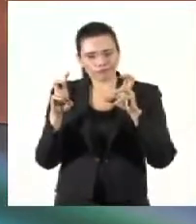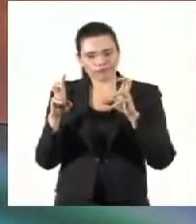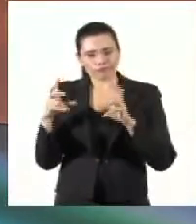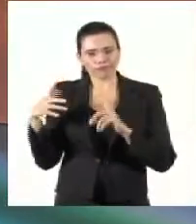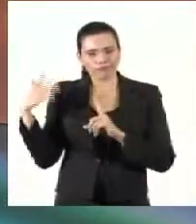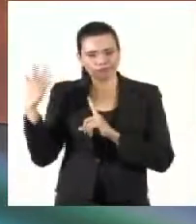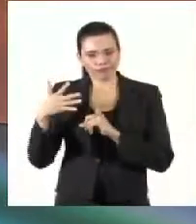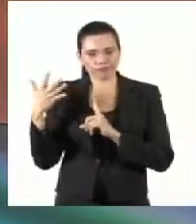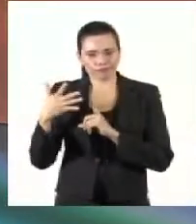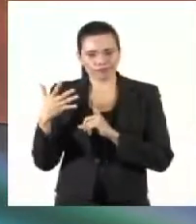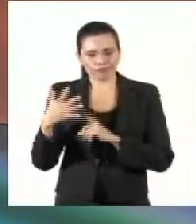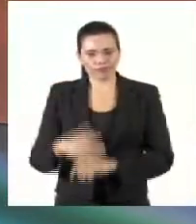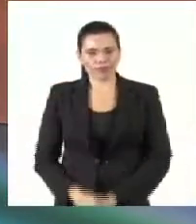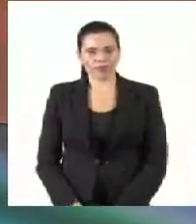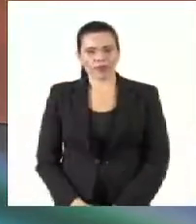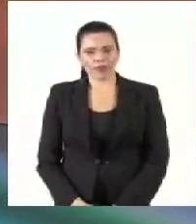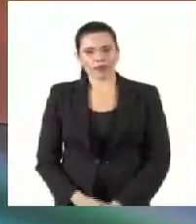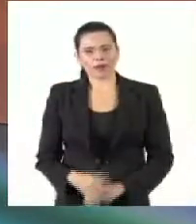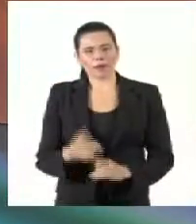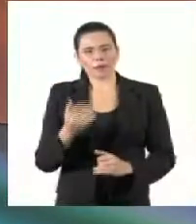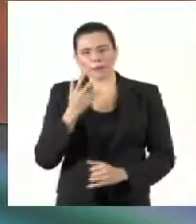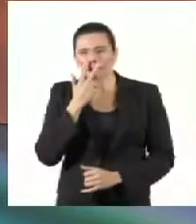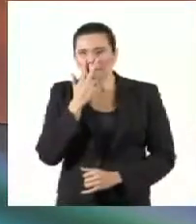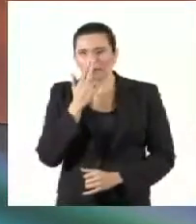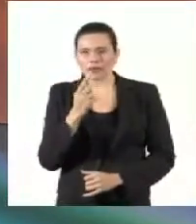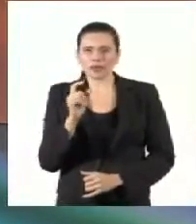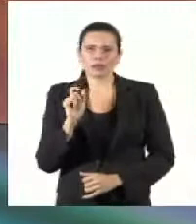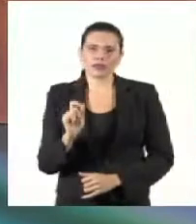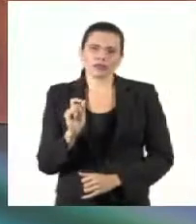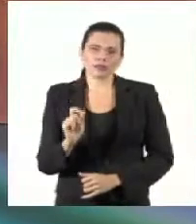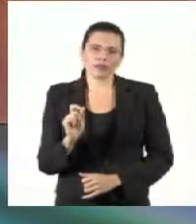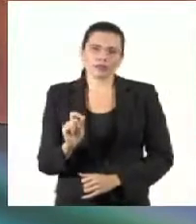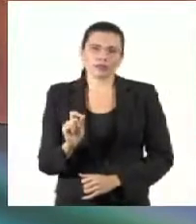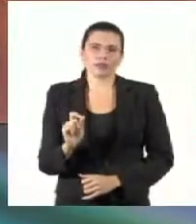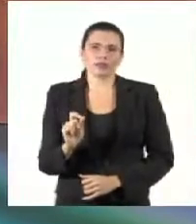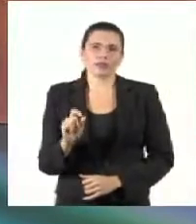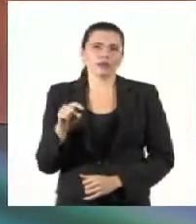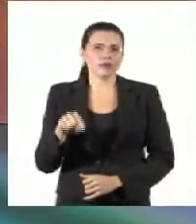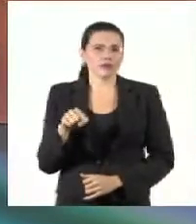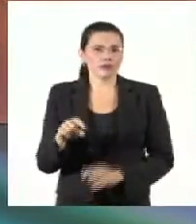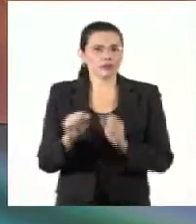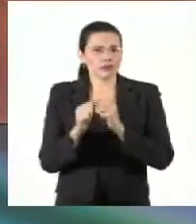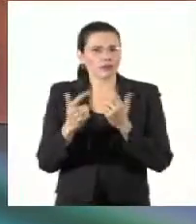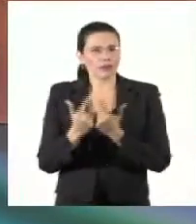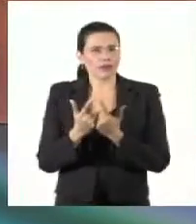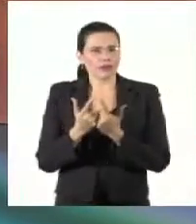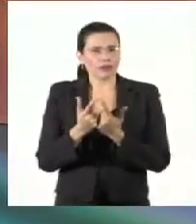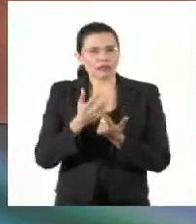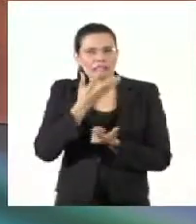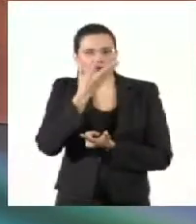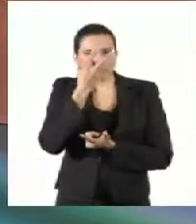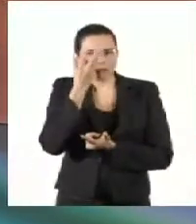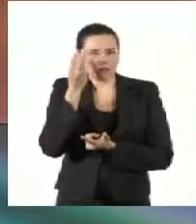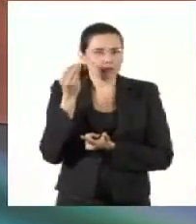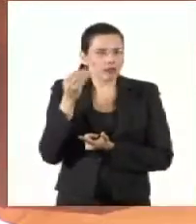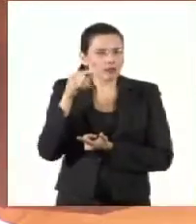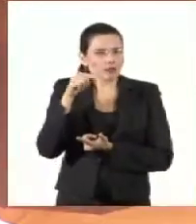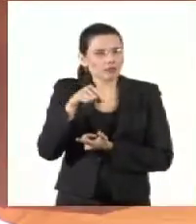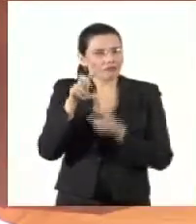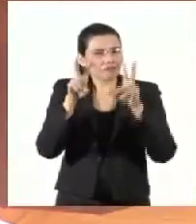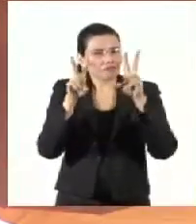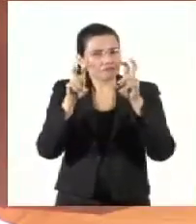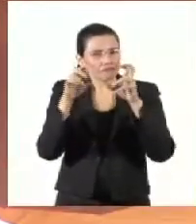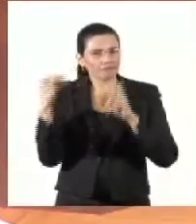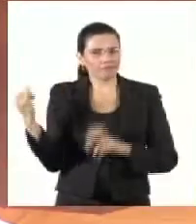na Assembleia devido à questão da segurança no Estado, que foi a